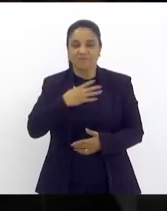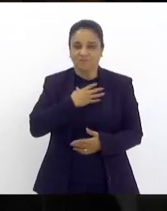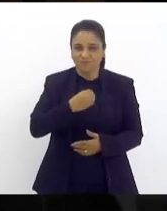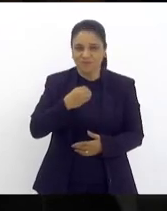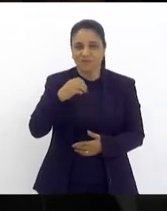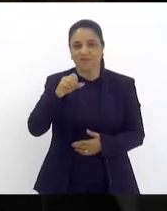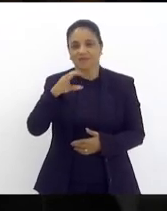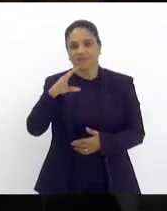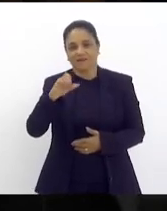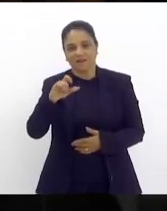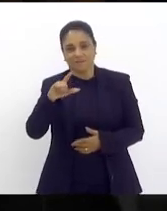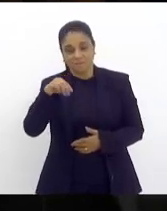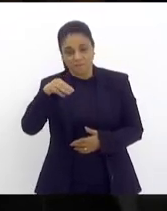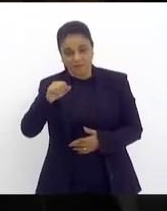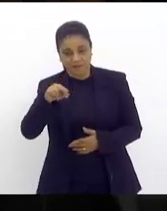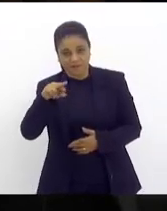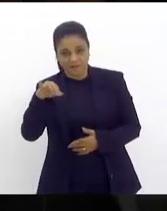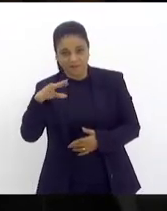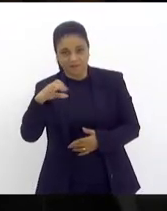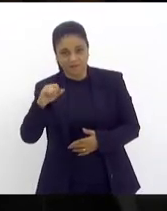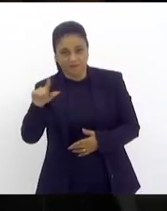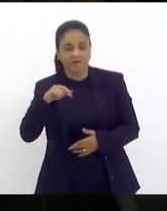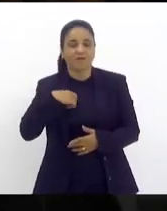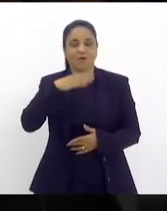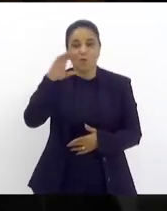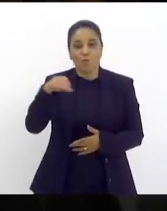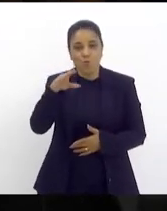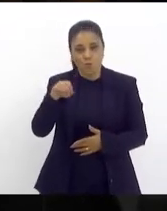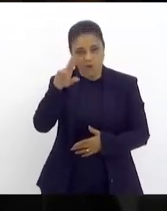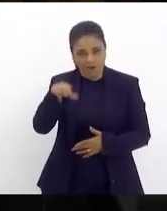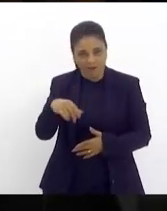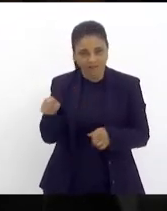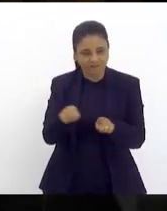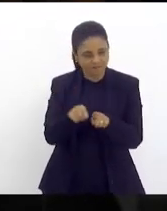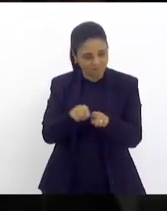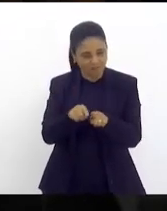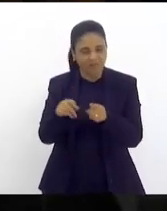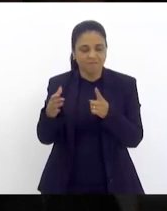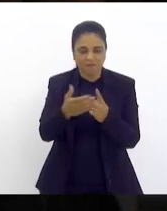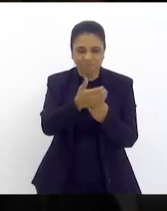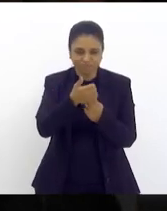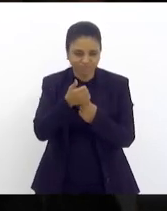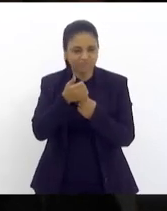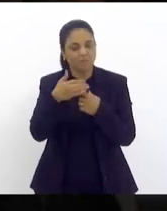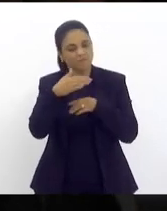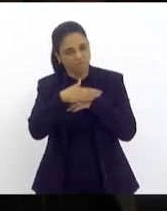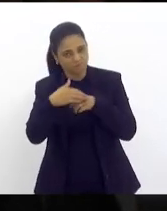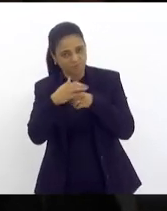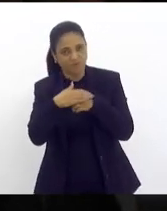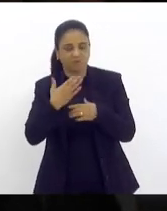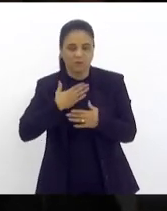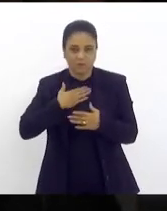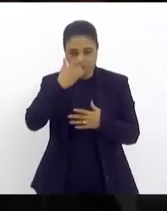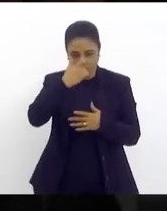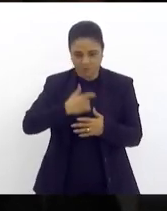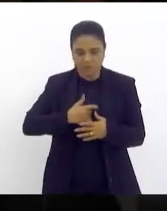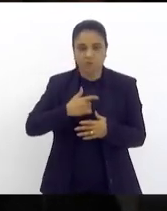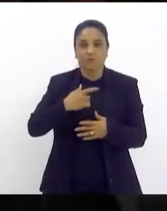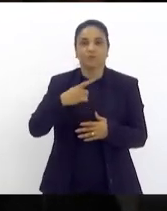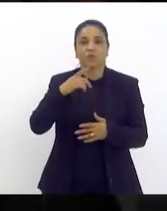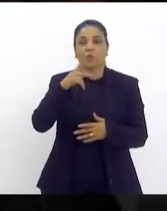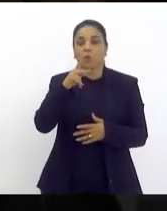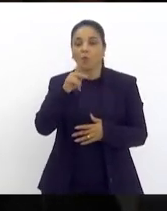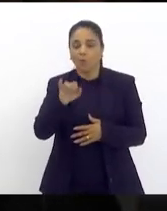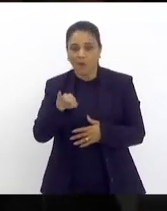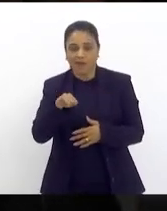sua cunhada, sempre foram muito gentis com a minha presença. Saudar aqui também o pai do homenageado, o pai do Léo